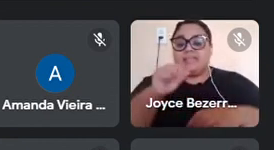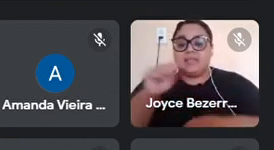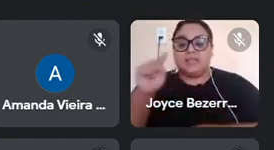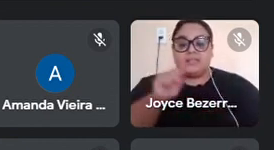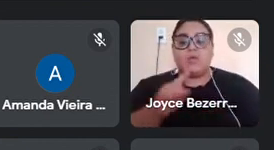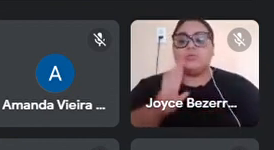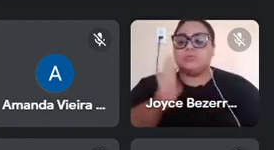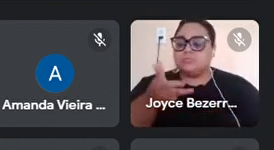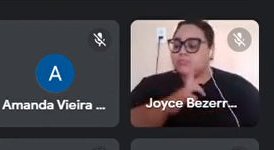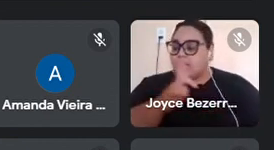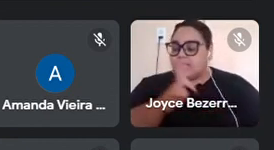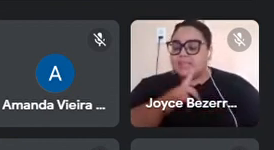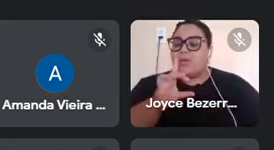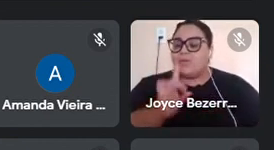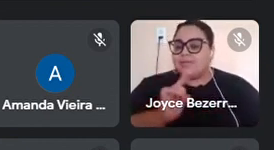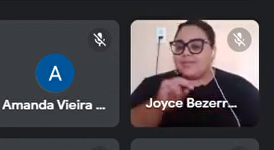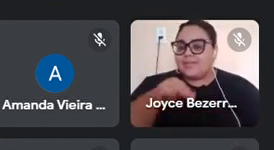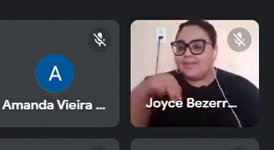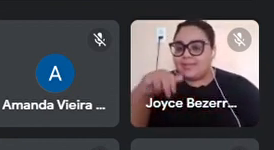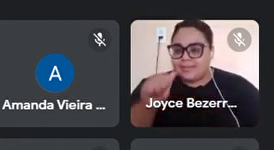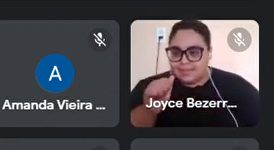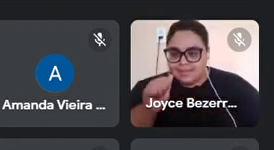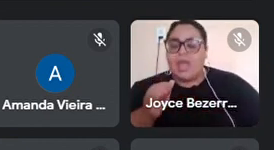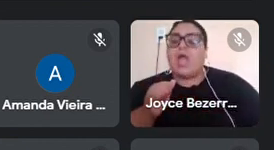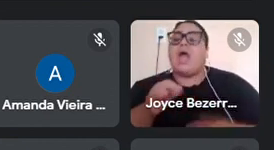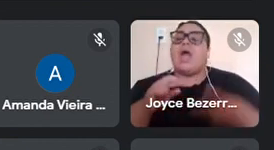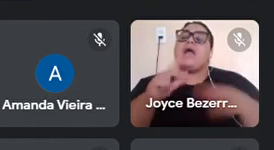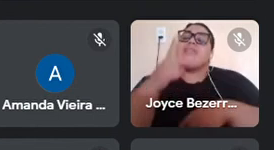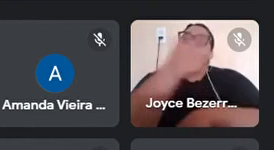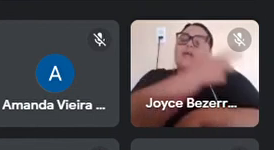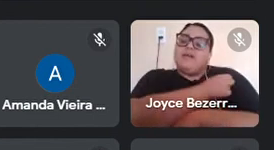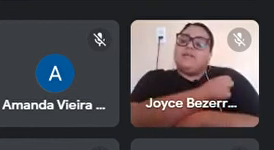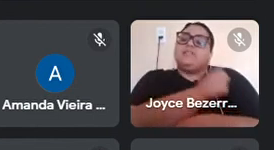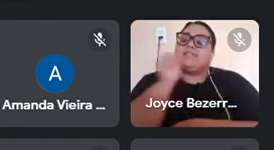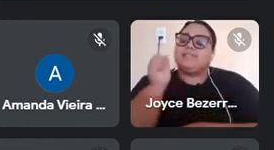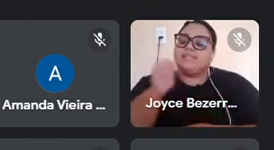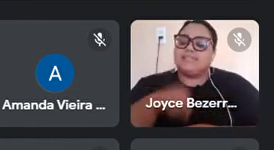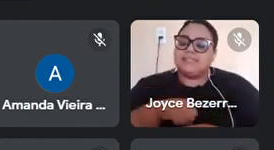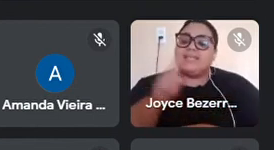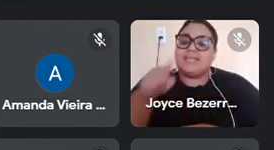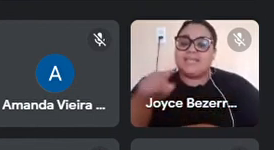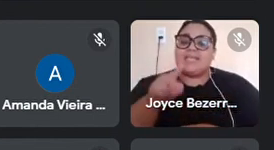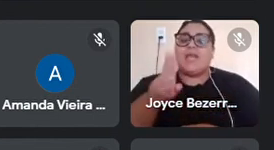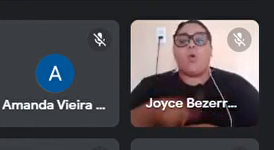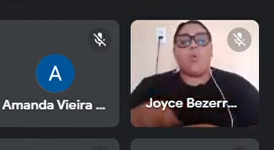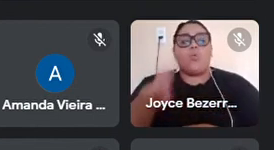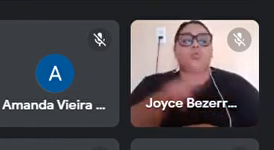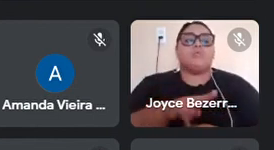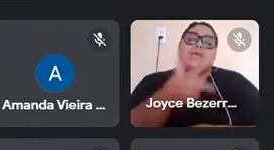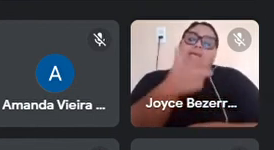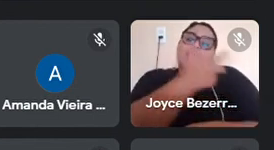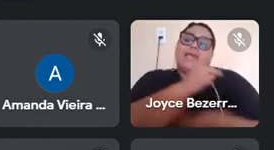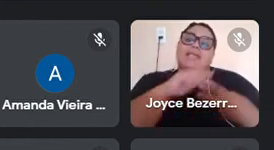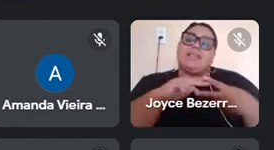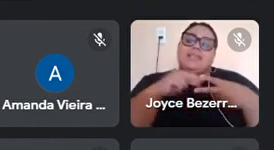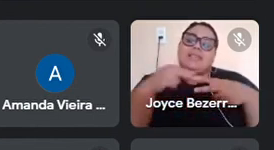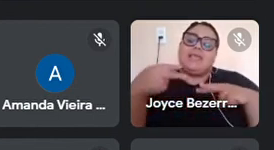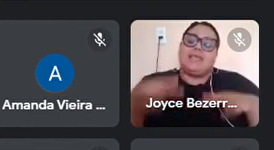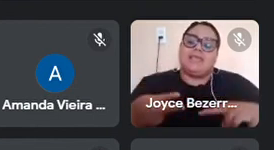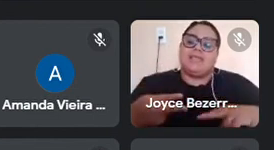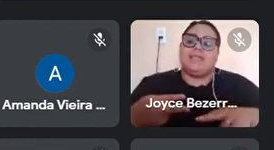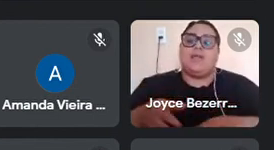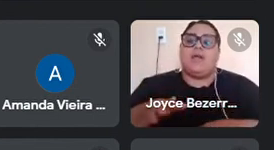tem o DNA na vacina e é aplicado esse DNA modificado aqui no indivíduo.